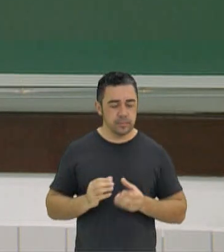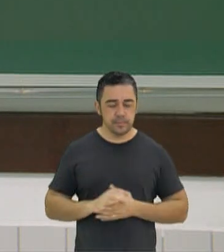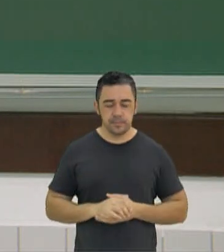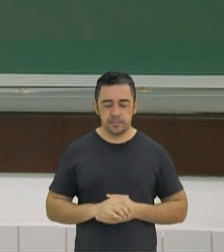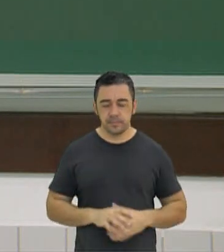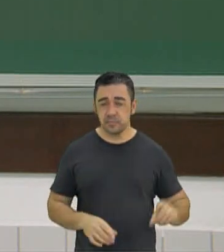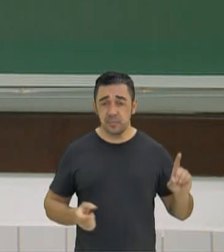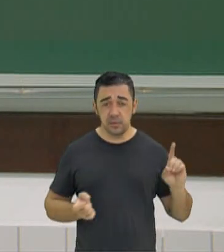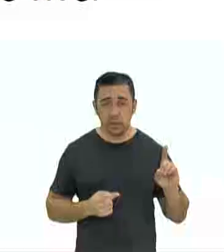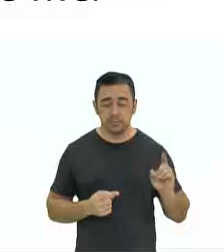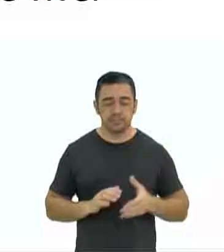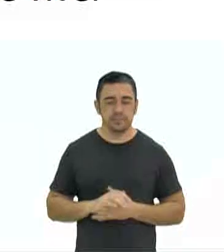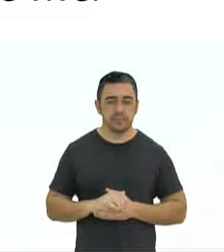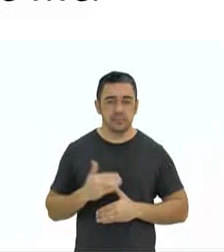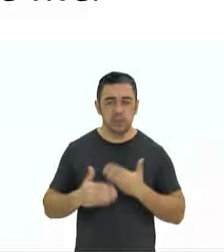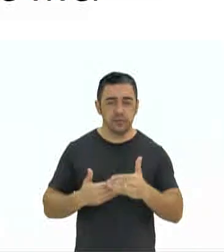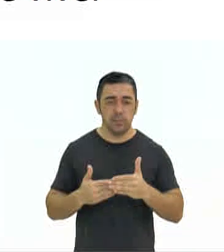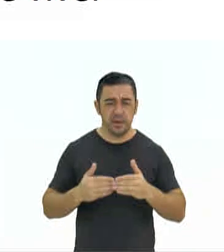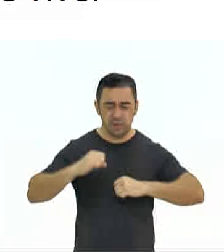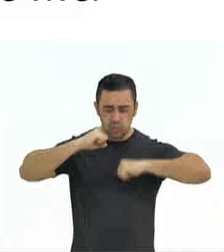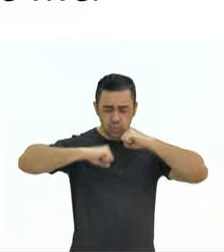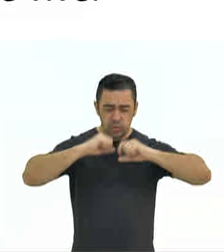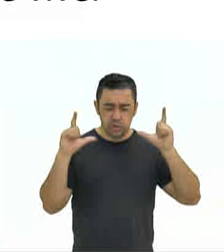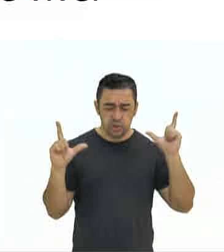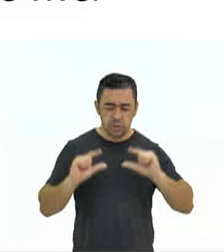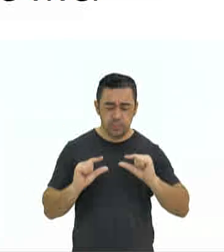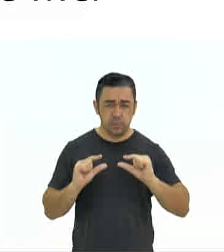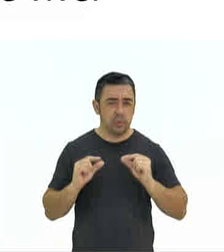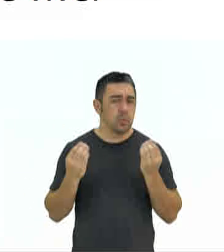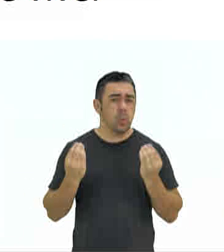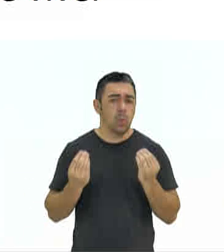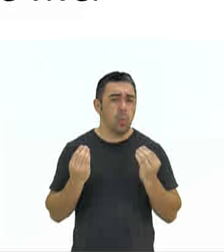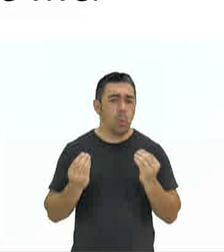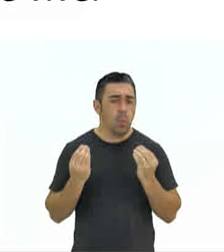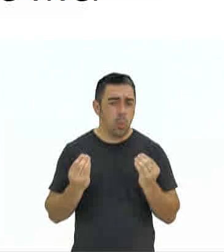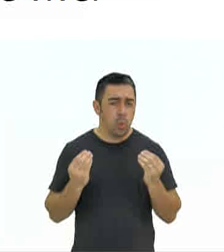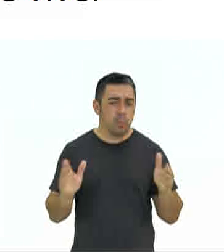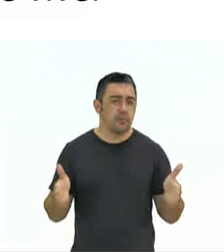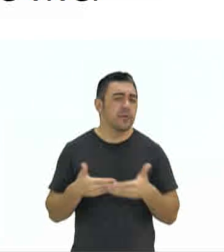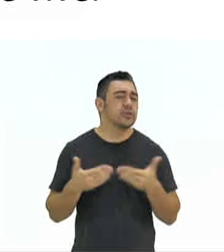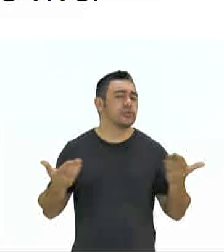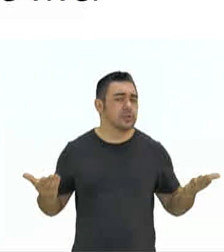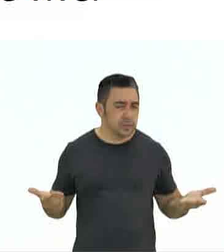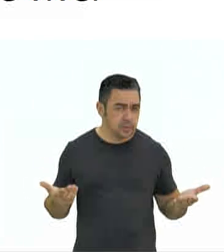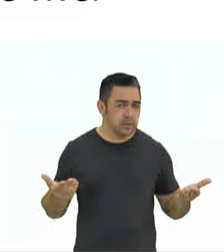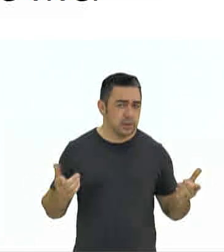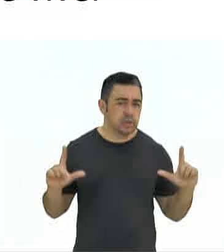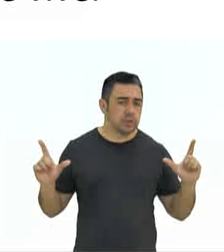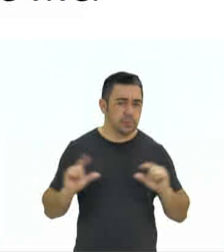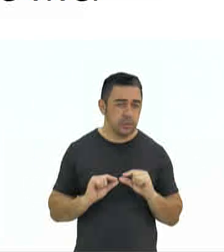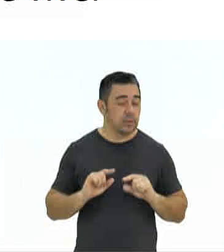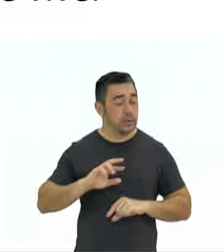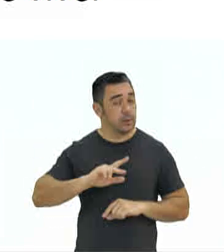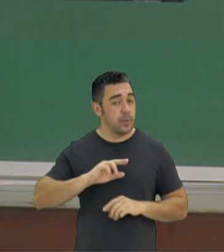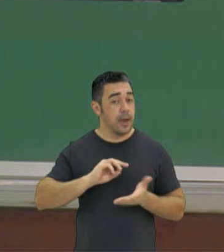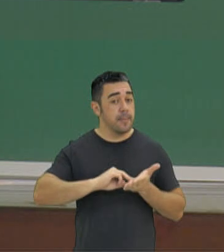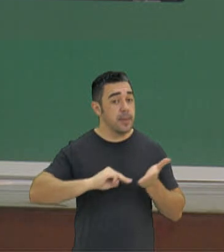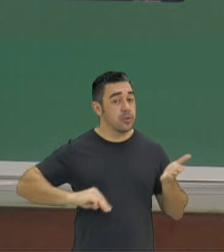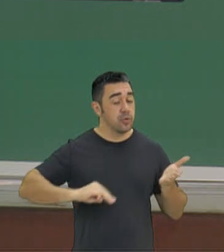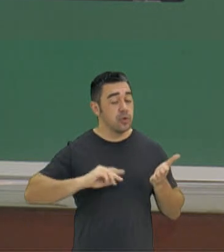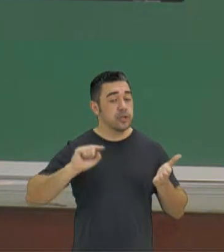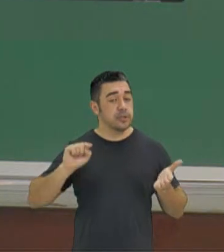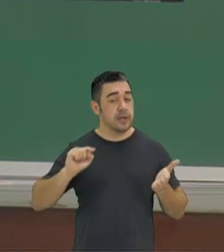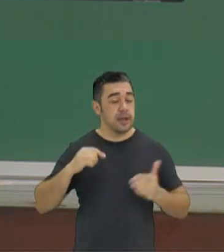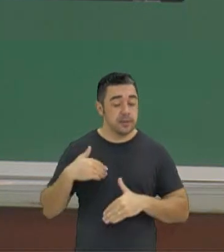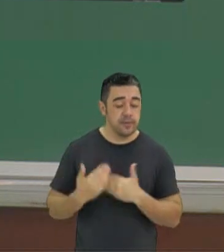letra D, o desenvolvimento industrial deve diminuir. Como bloquear esse desenvolvimento? Na verdade, é a metodologia com que esse